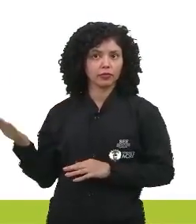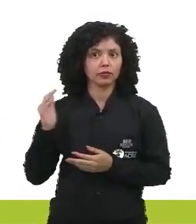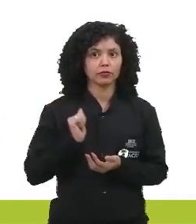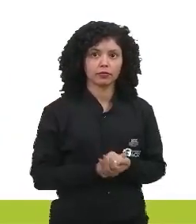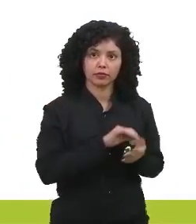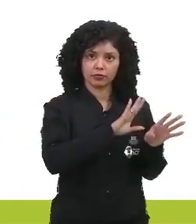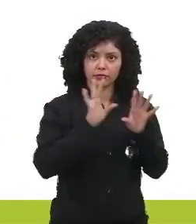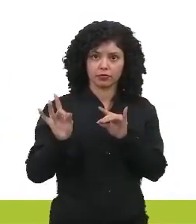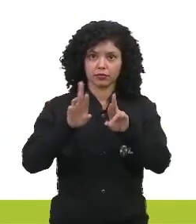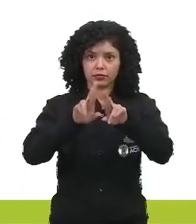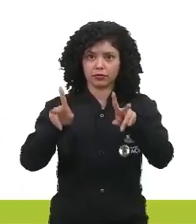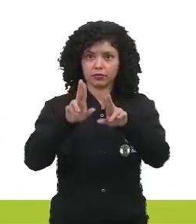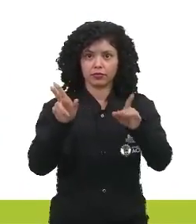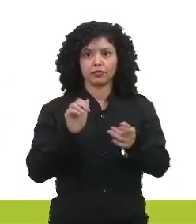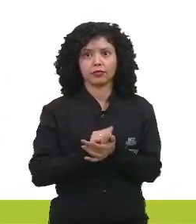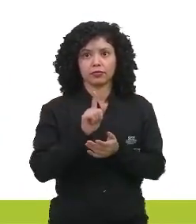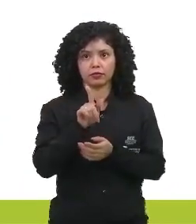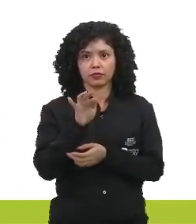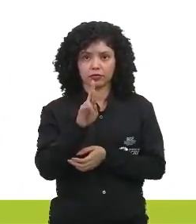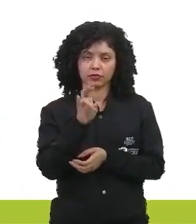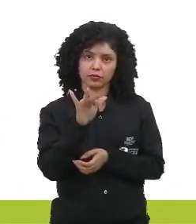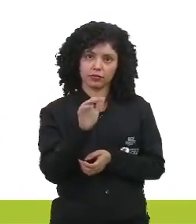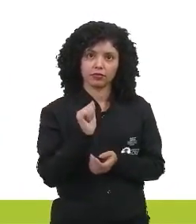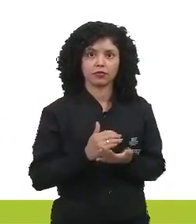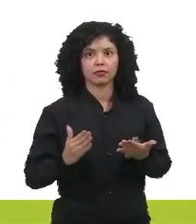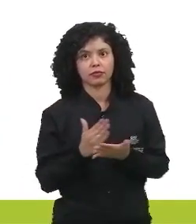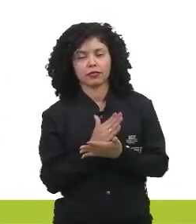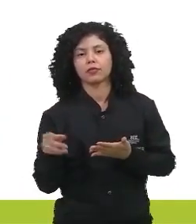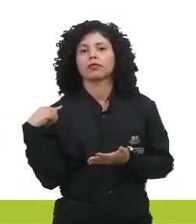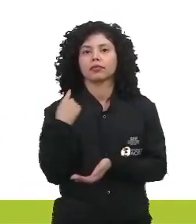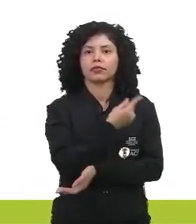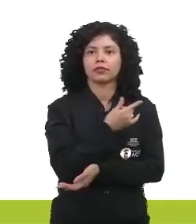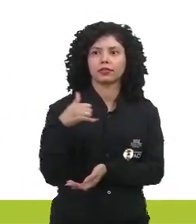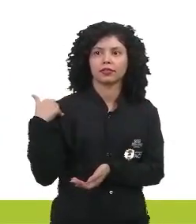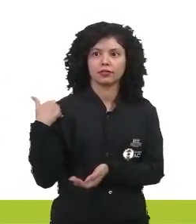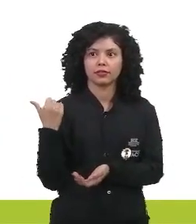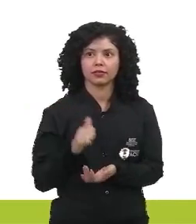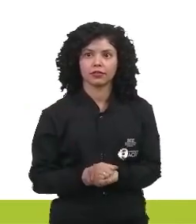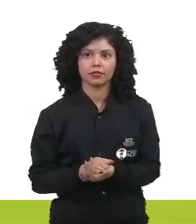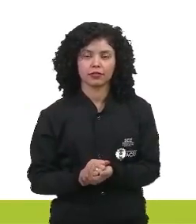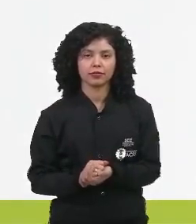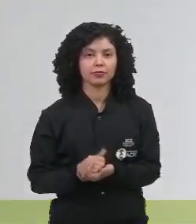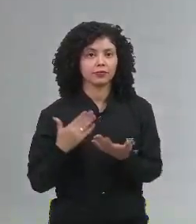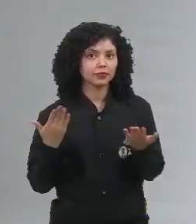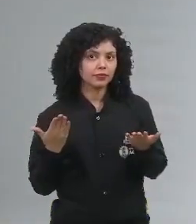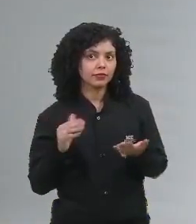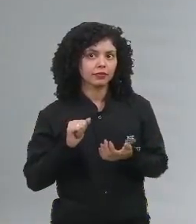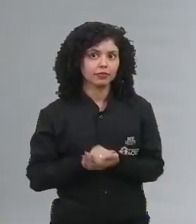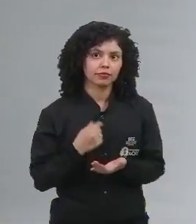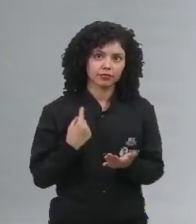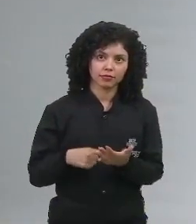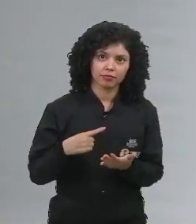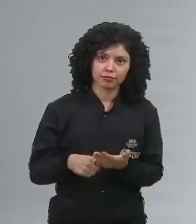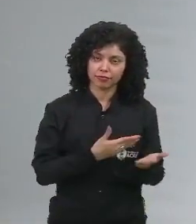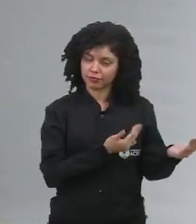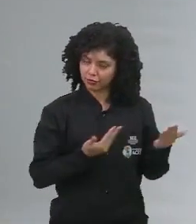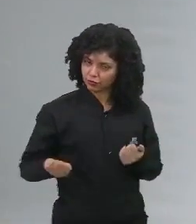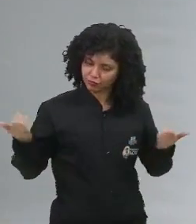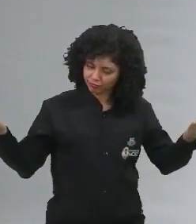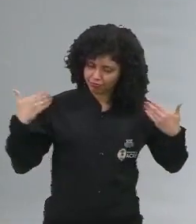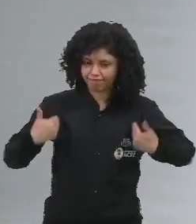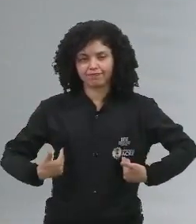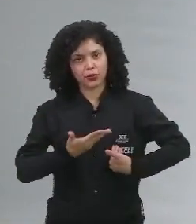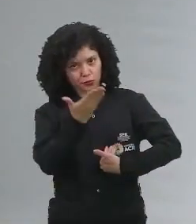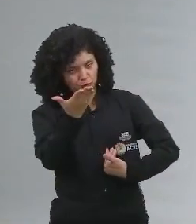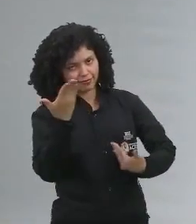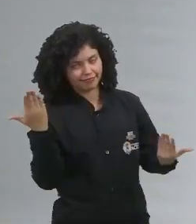aí, eu trouxe aqui algumas gírias, né? Porque eu acho que é importante, né, na nossa idade. Eu digo na nossa idade porque eu me considero uma pessoa jovem, tá, gente? Assim